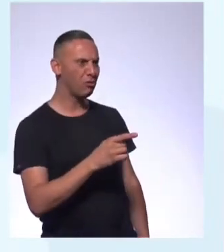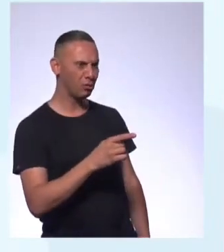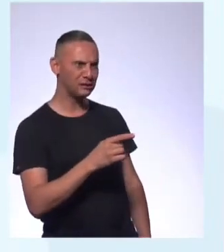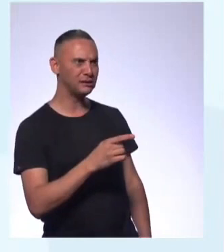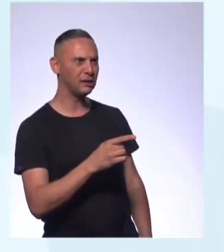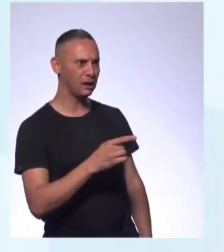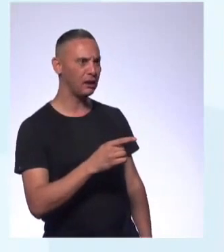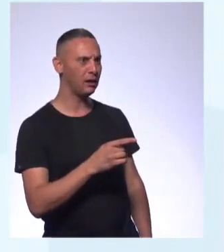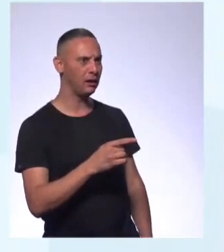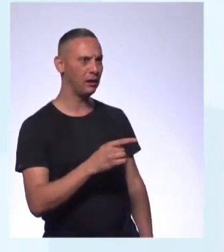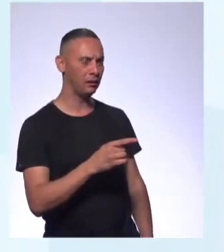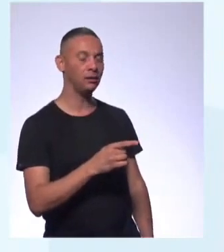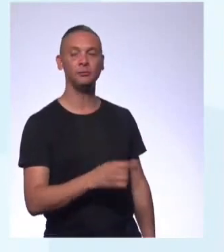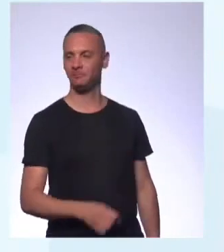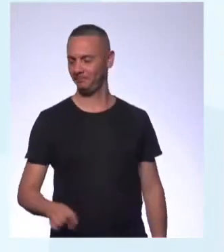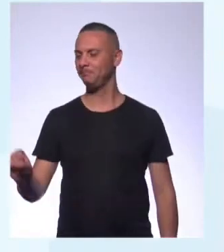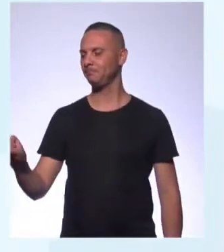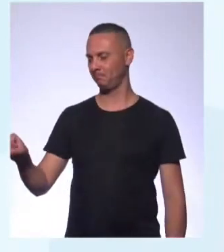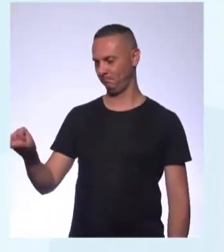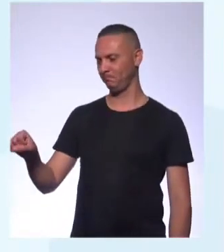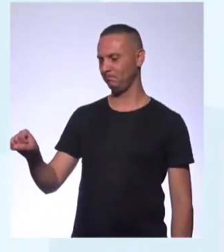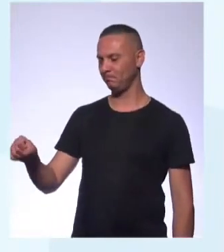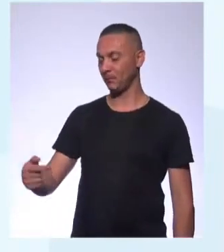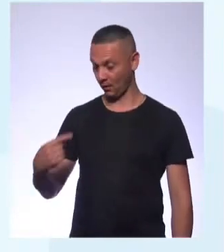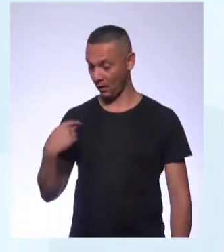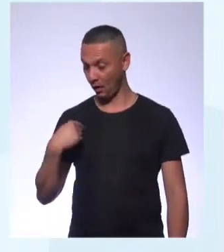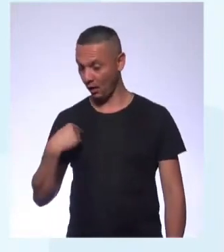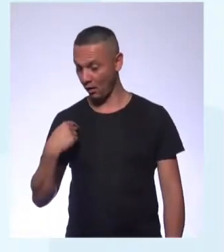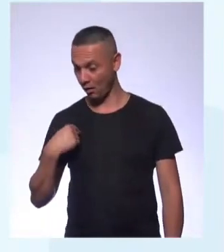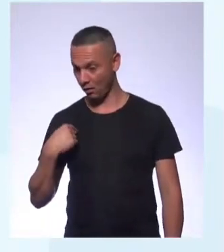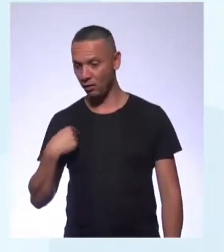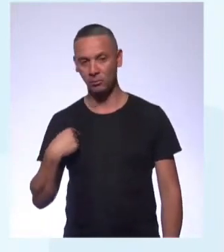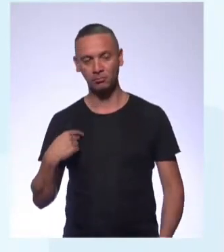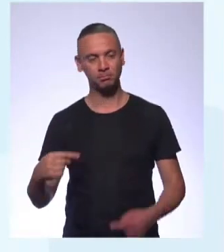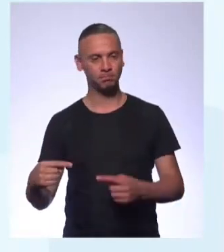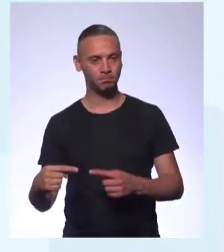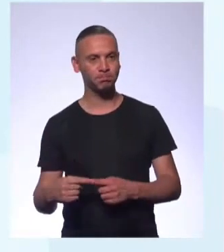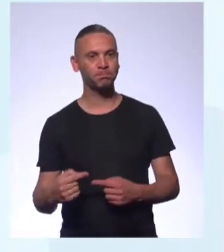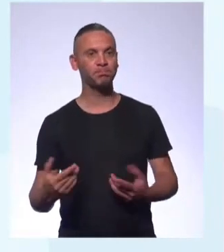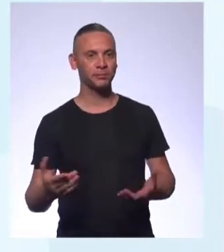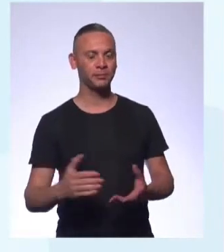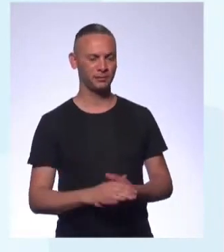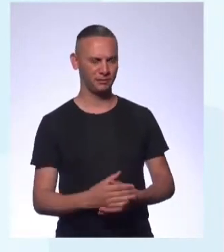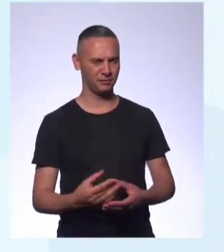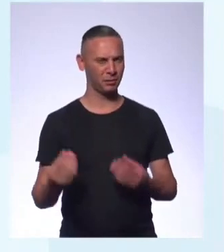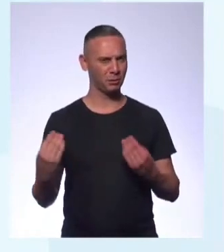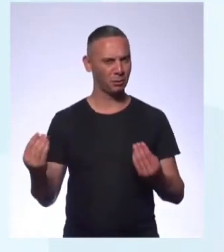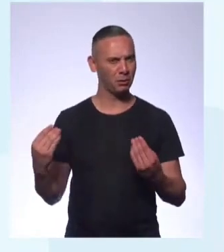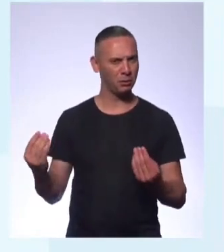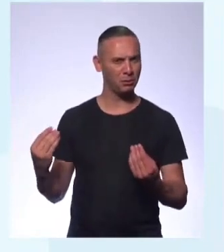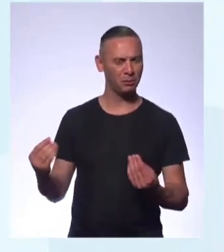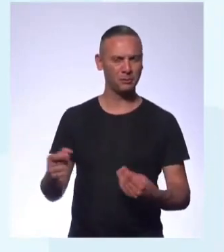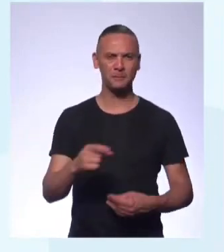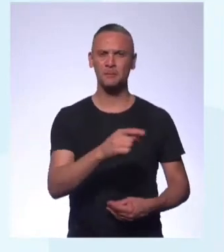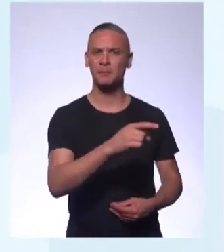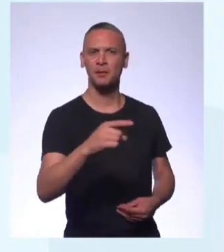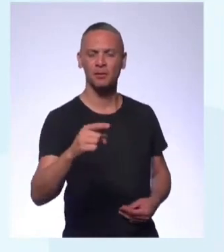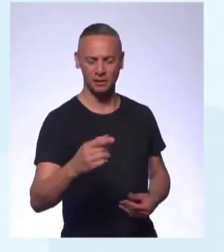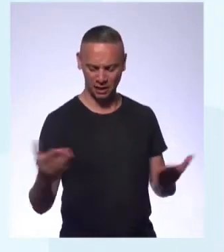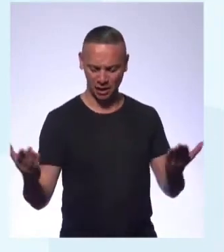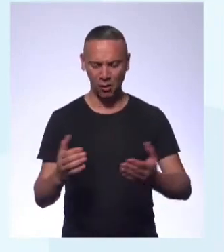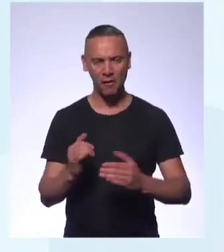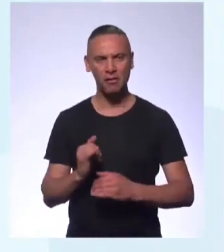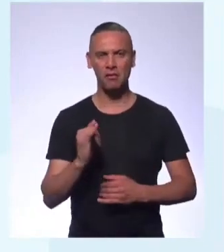Cazuza? Sim, eu, confirmou Cazuza. Como? Se você ainda agora